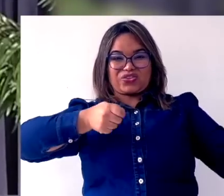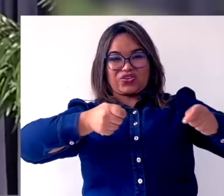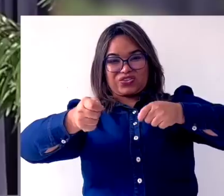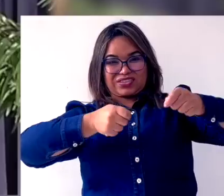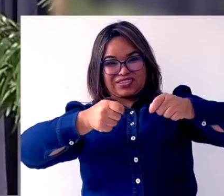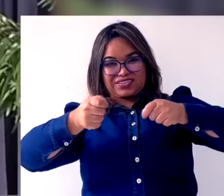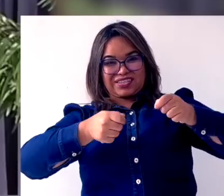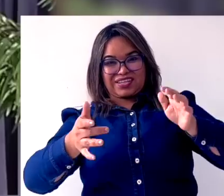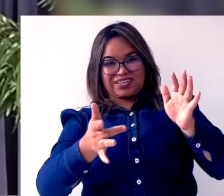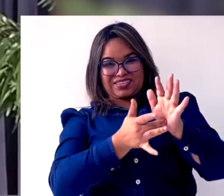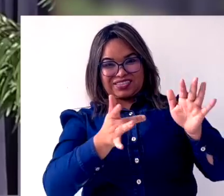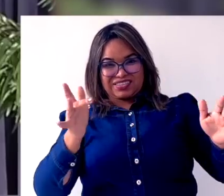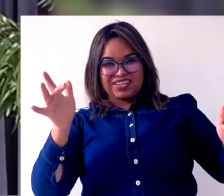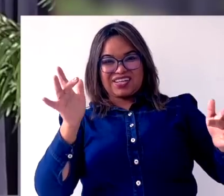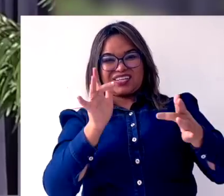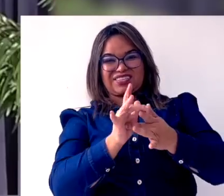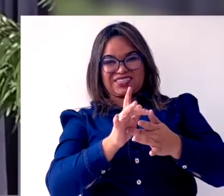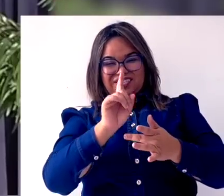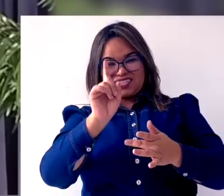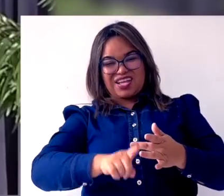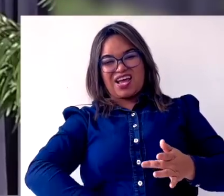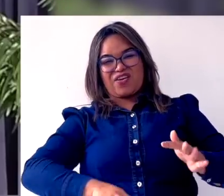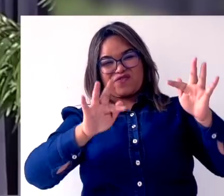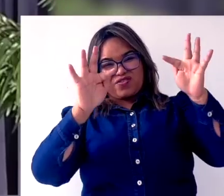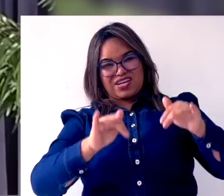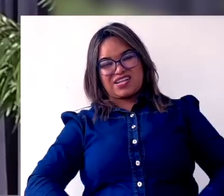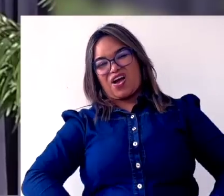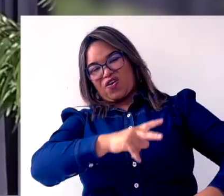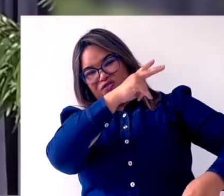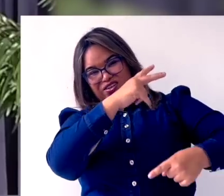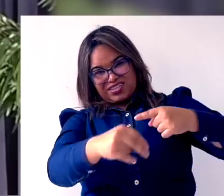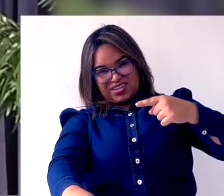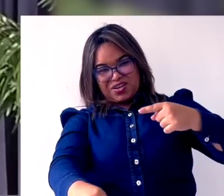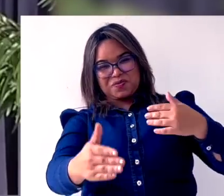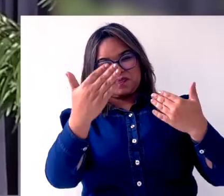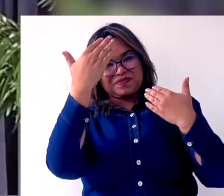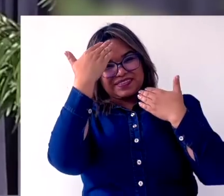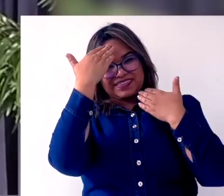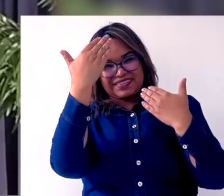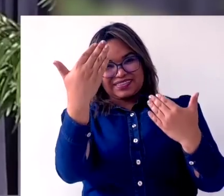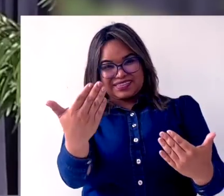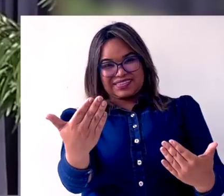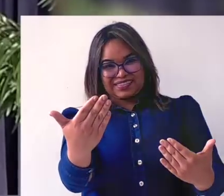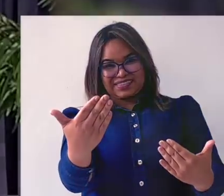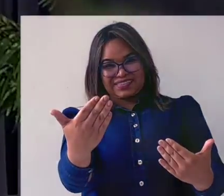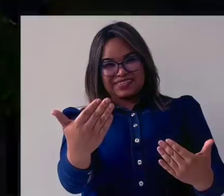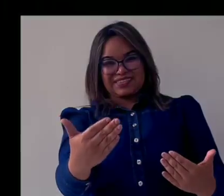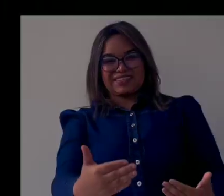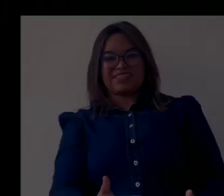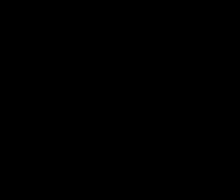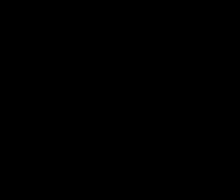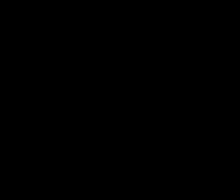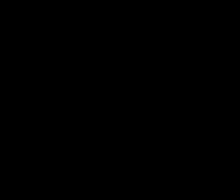satisfação, porque Deus está no controle. Jesus vai ser o derradeiro vencedor. Obrigado.